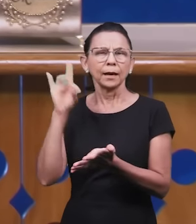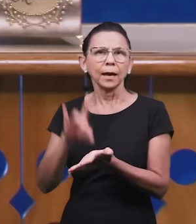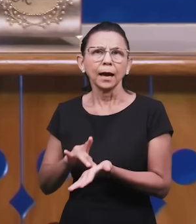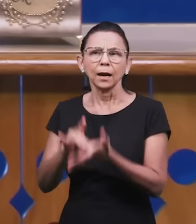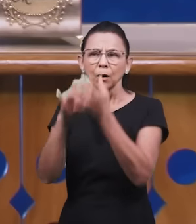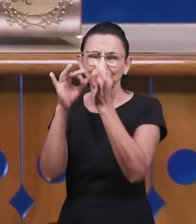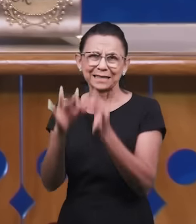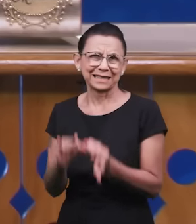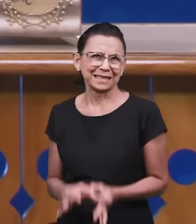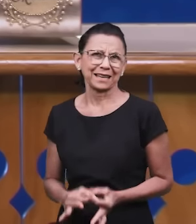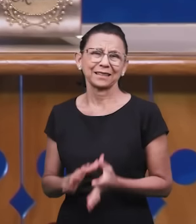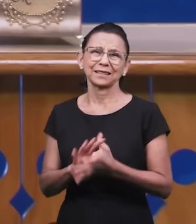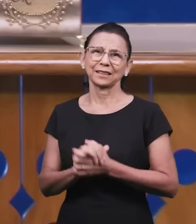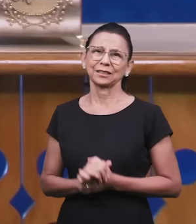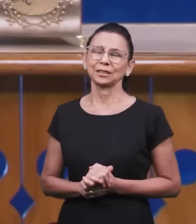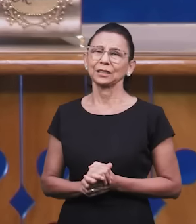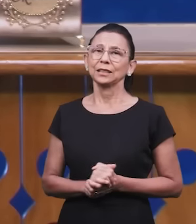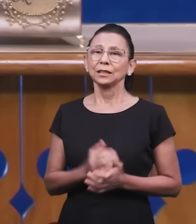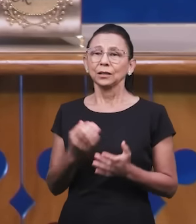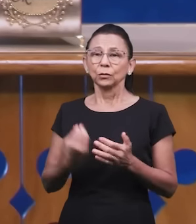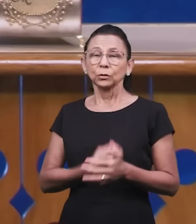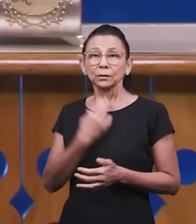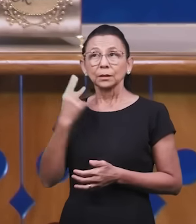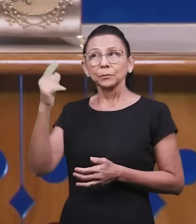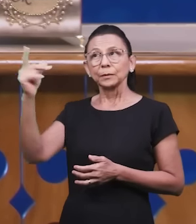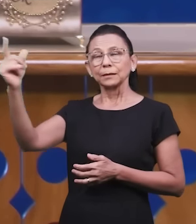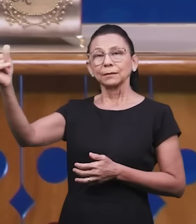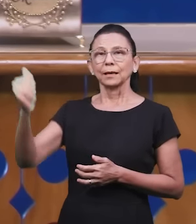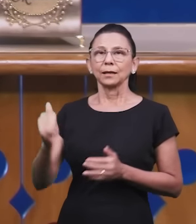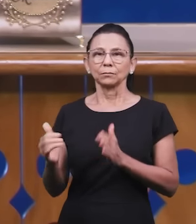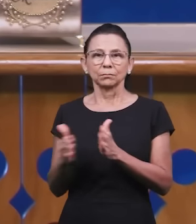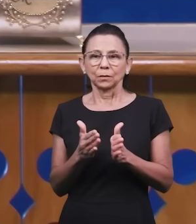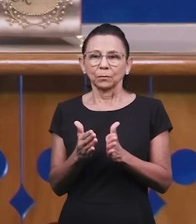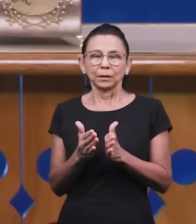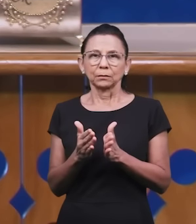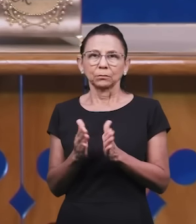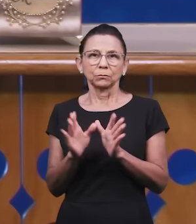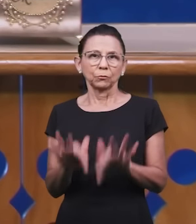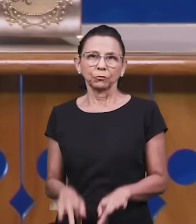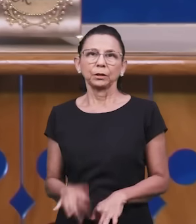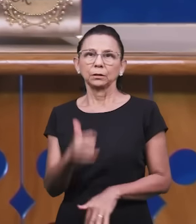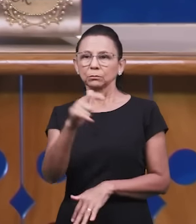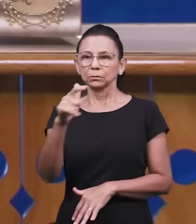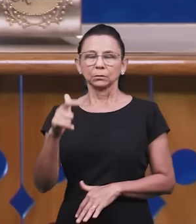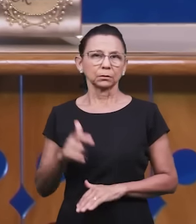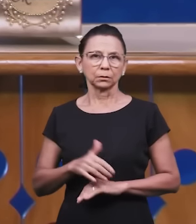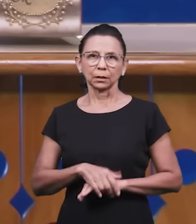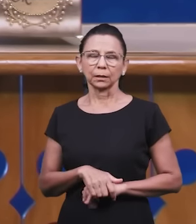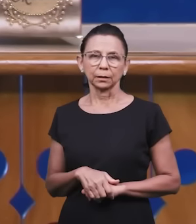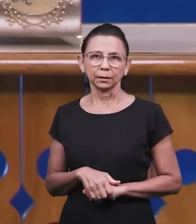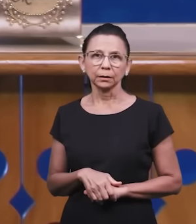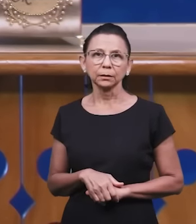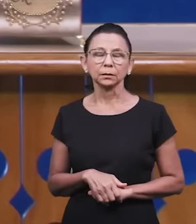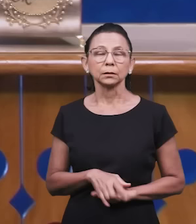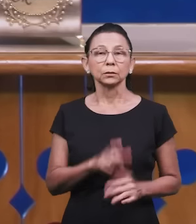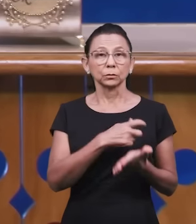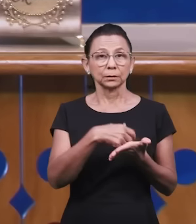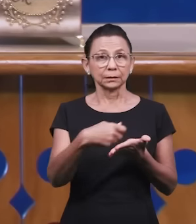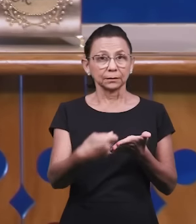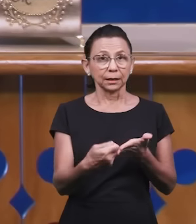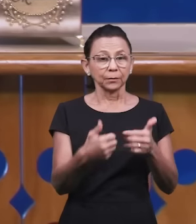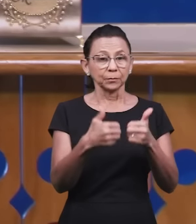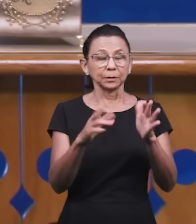as coisas de Deus são absolutas, não são temporais, elas são eternas. E quando João escreve aqui, no princípio